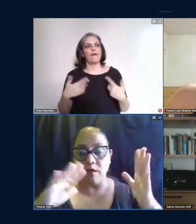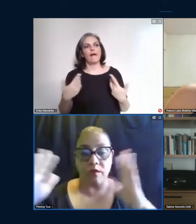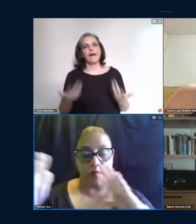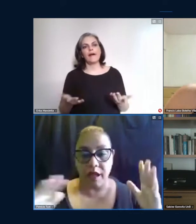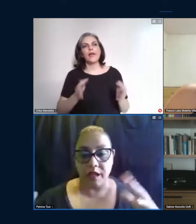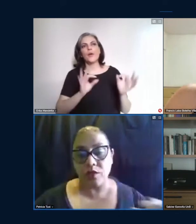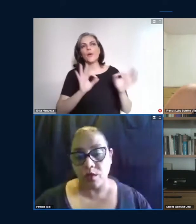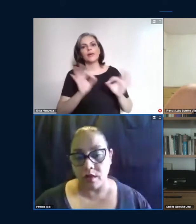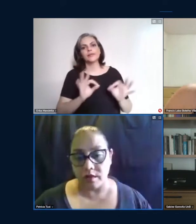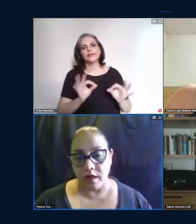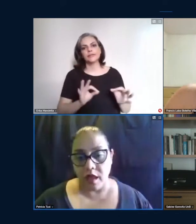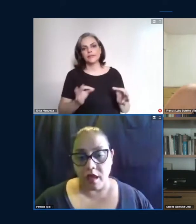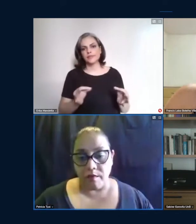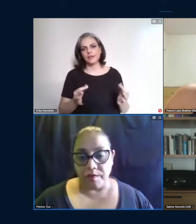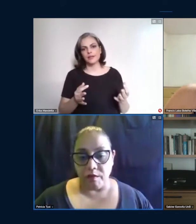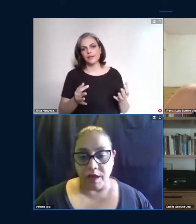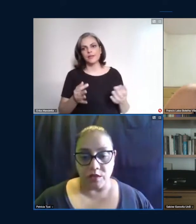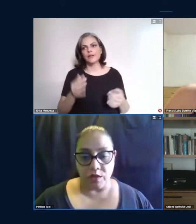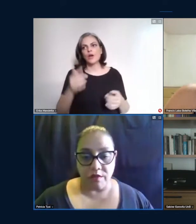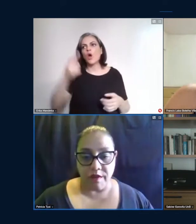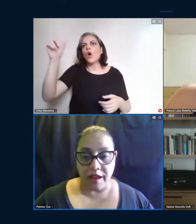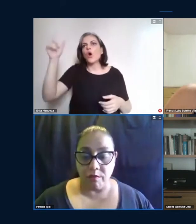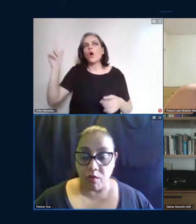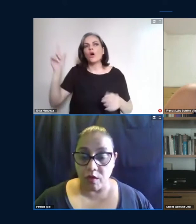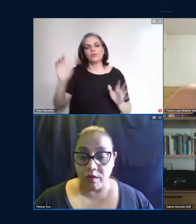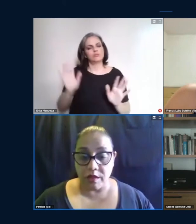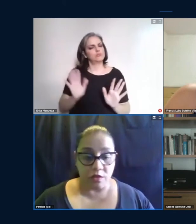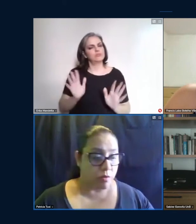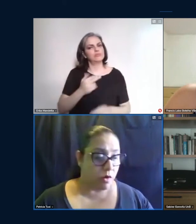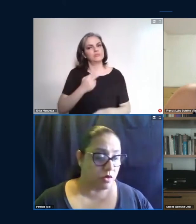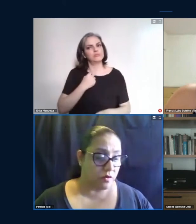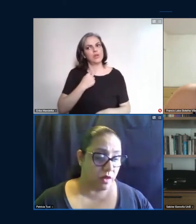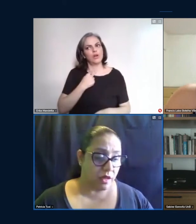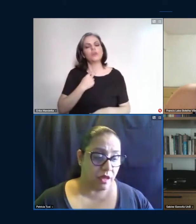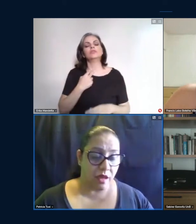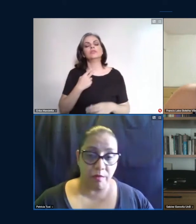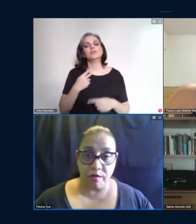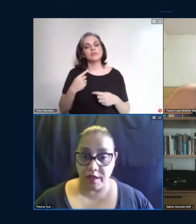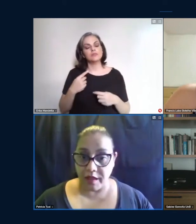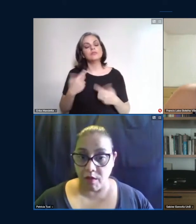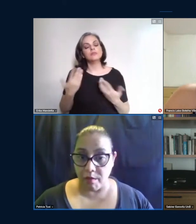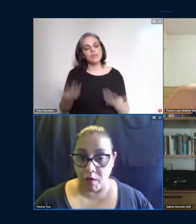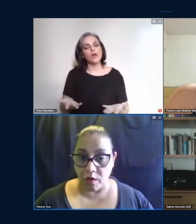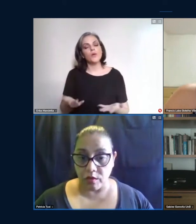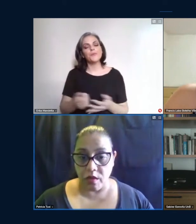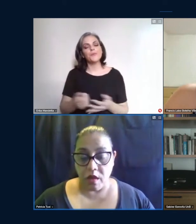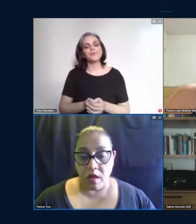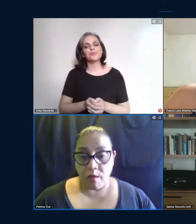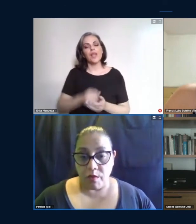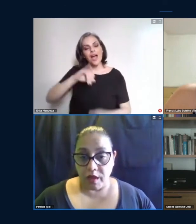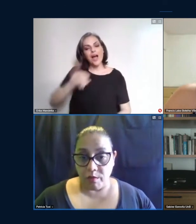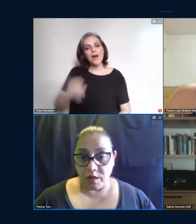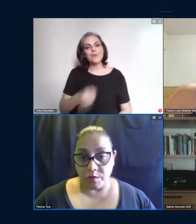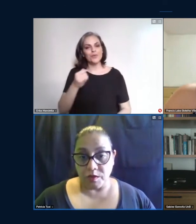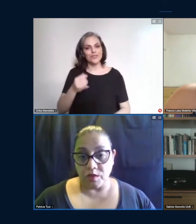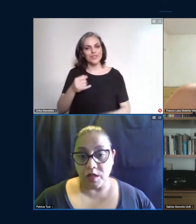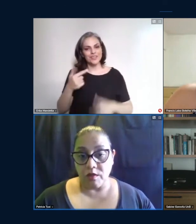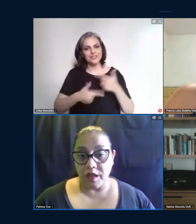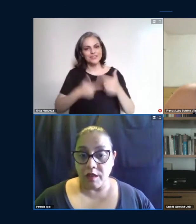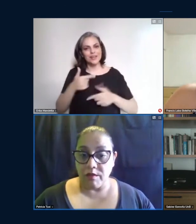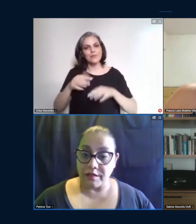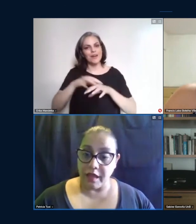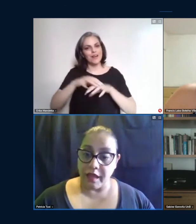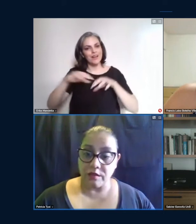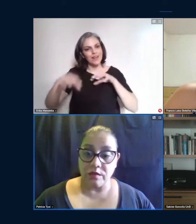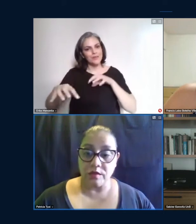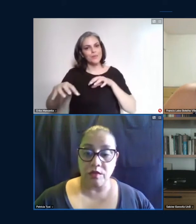espelho de outras. Então, acho que vale muito e a gente pode ver que aproveitar o remoto, porque muitas pessoas que